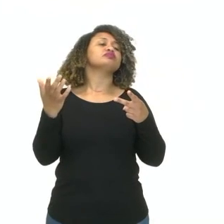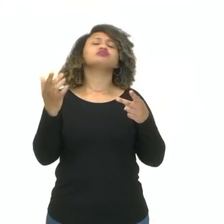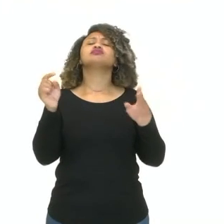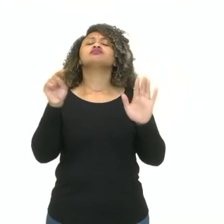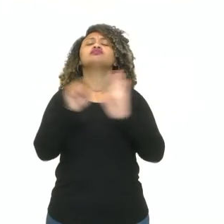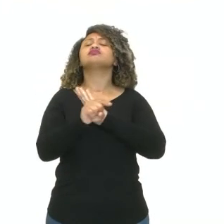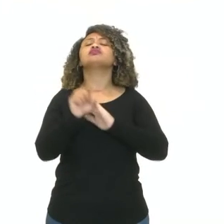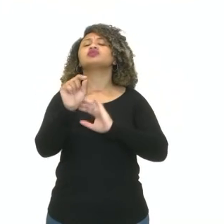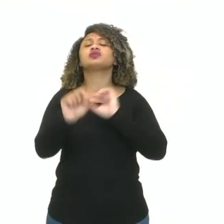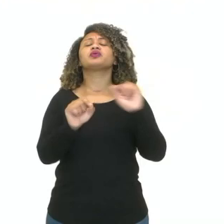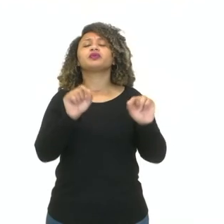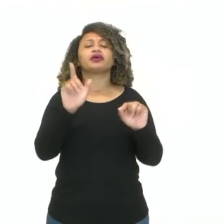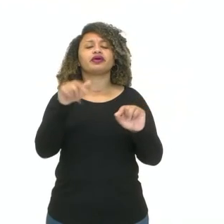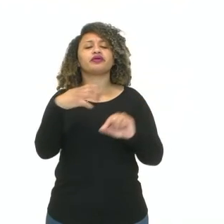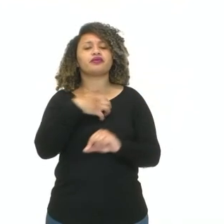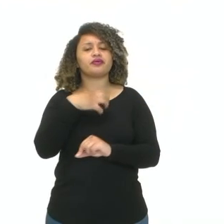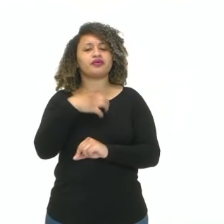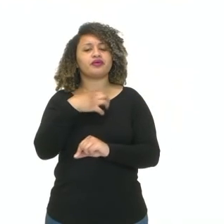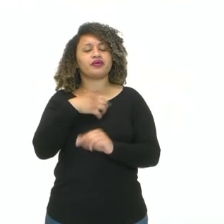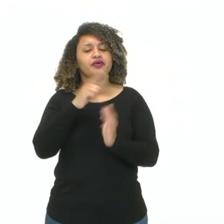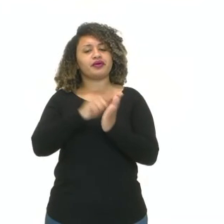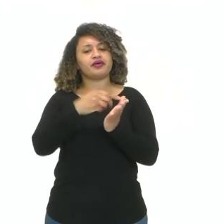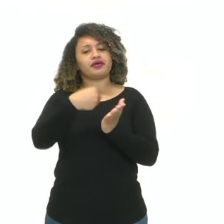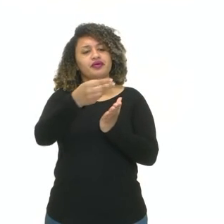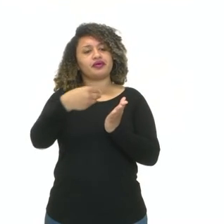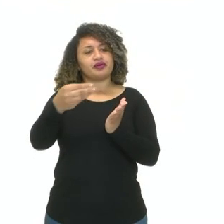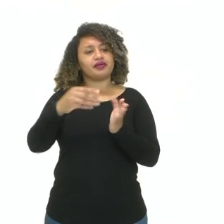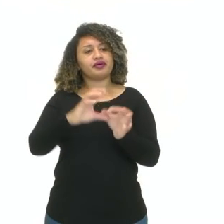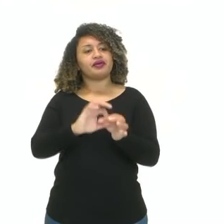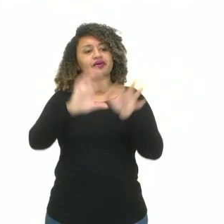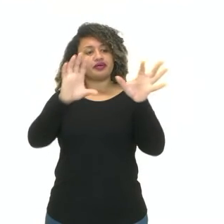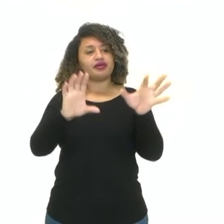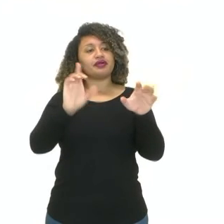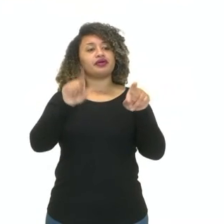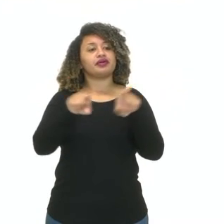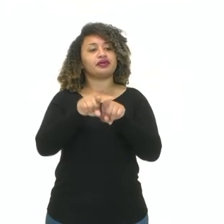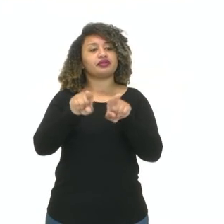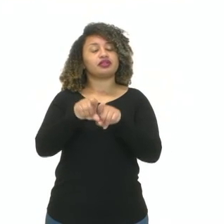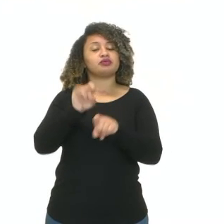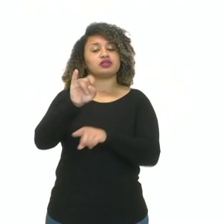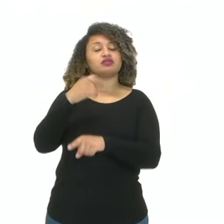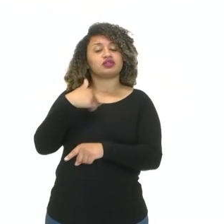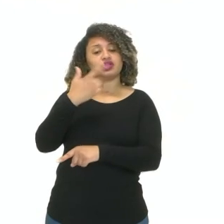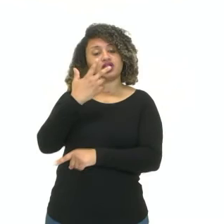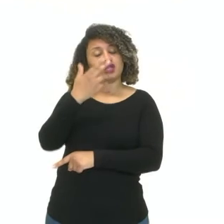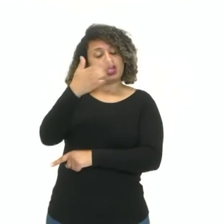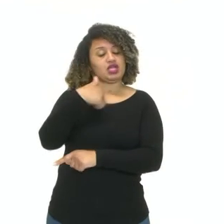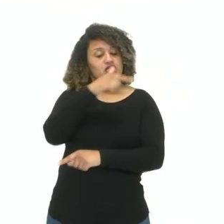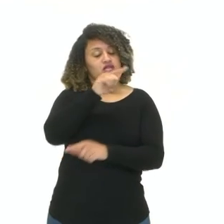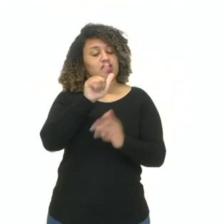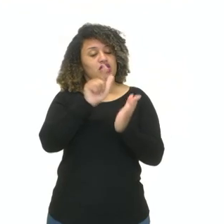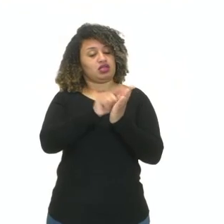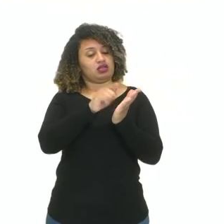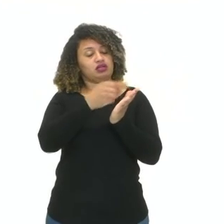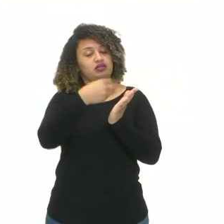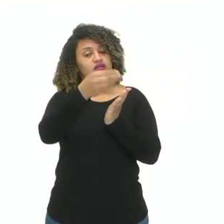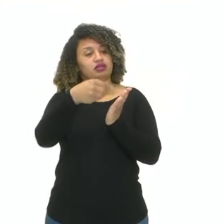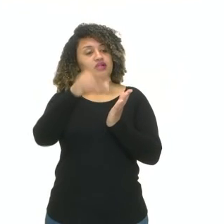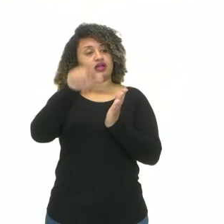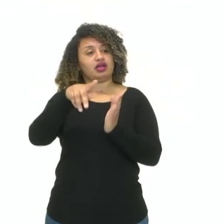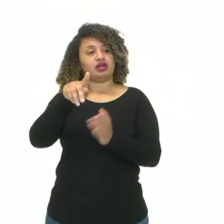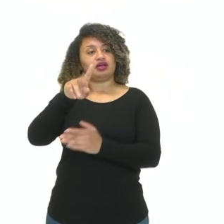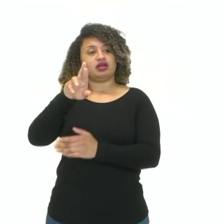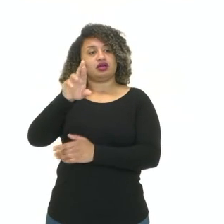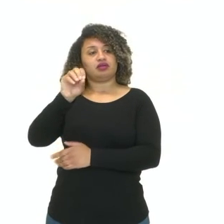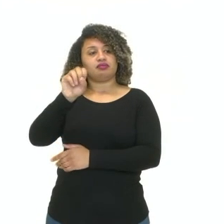perguntei quais seriam as formas panfletárias autorizadas e se vocês acreditam que este panfleto é prosélico. Então,